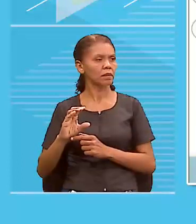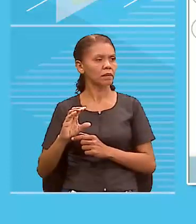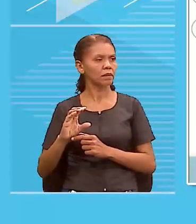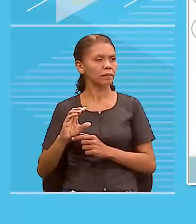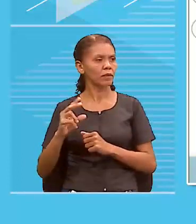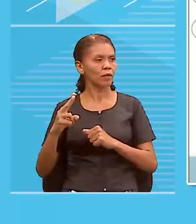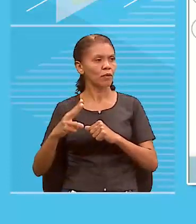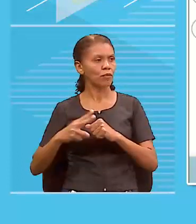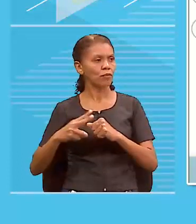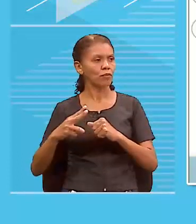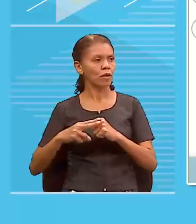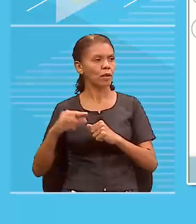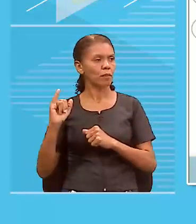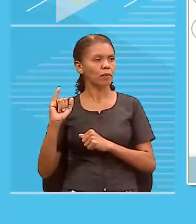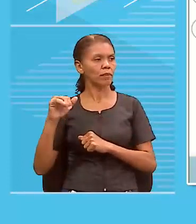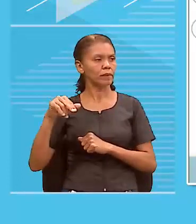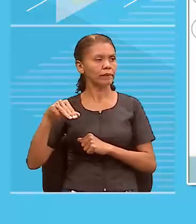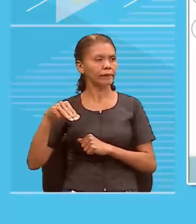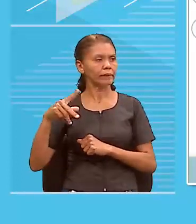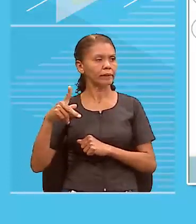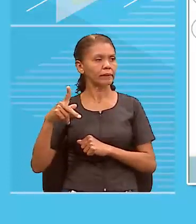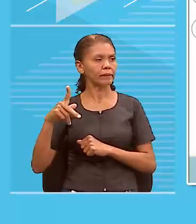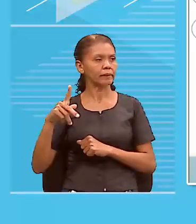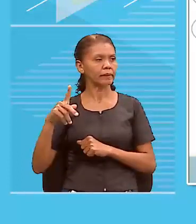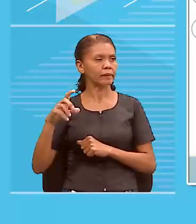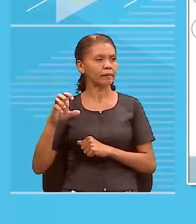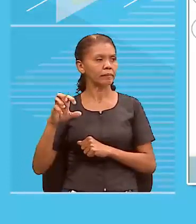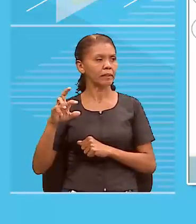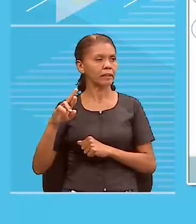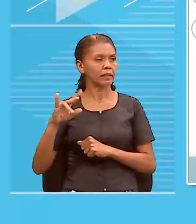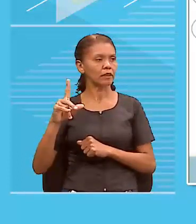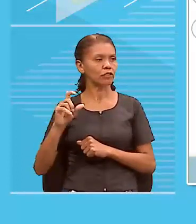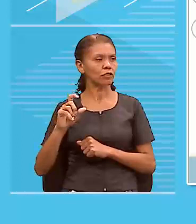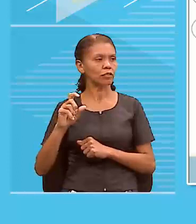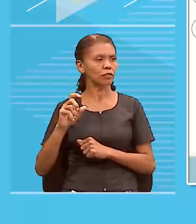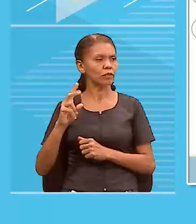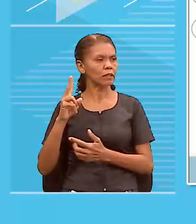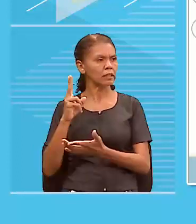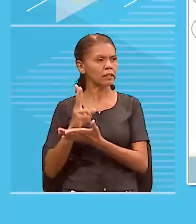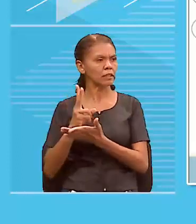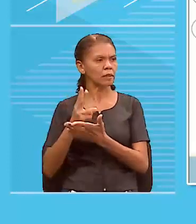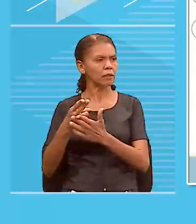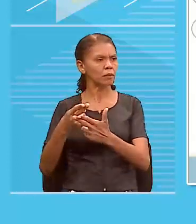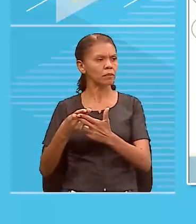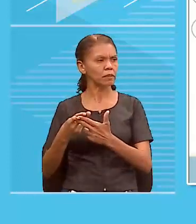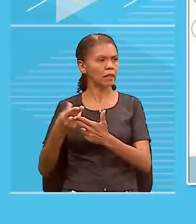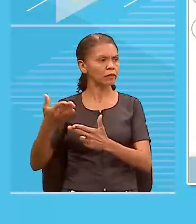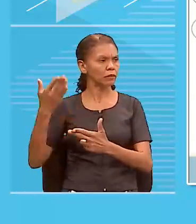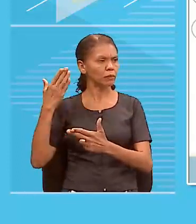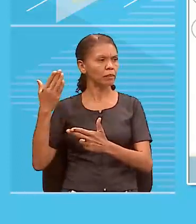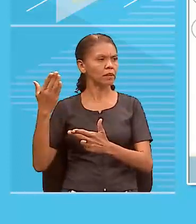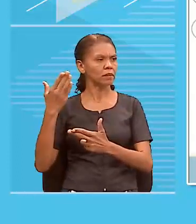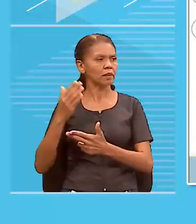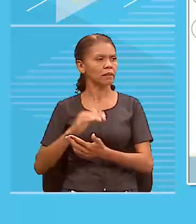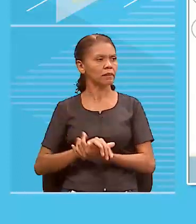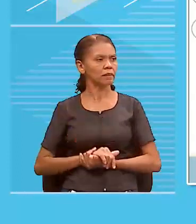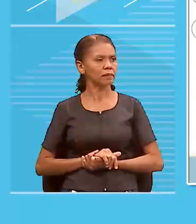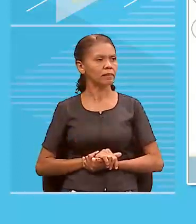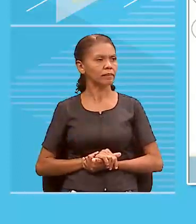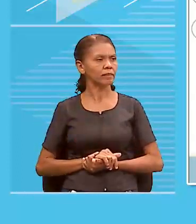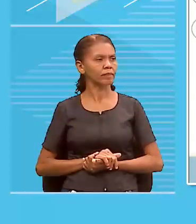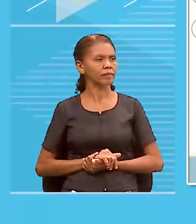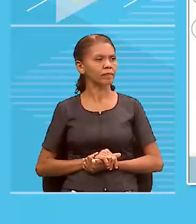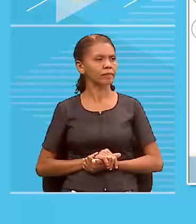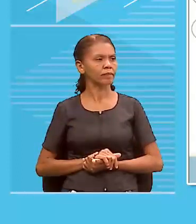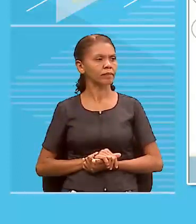não é o comando ela Explicita algum fato tá então com certeza você tem os dois últimos com